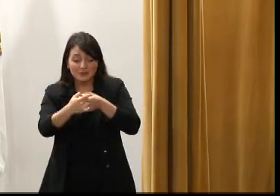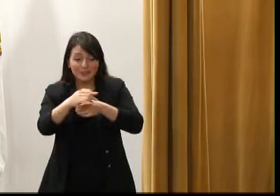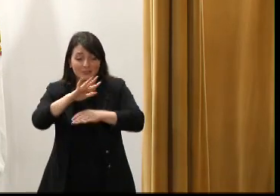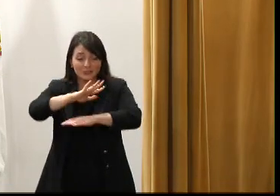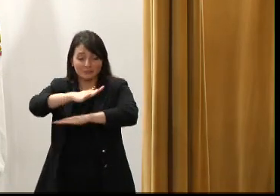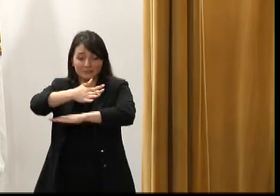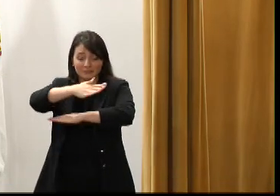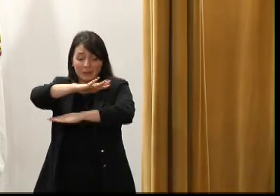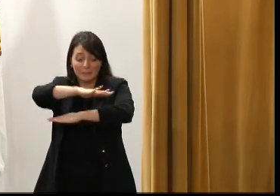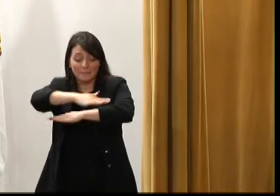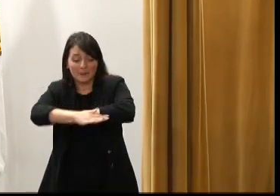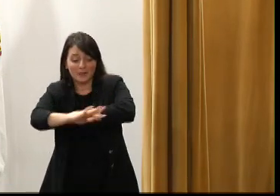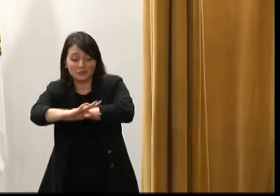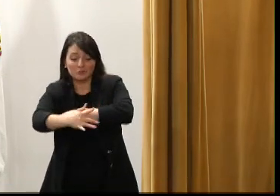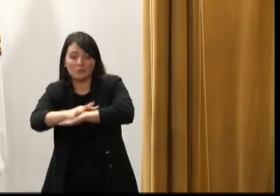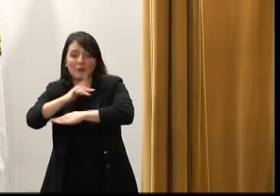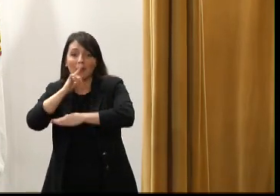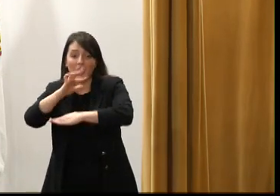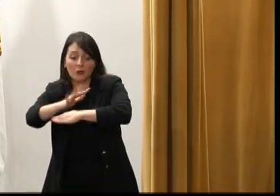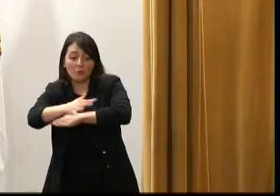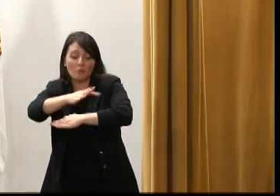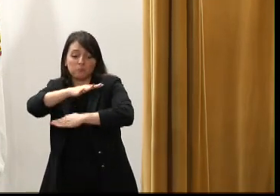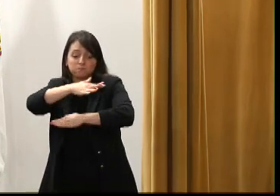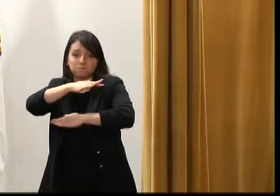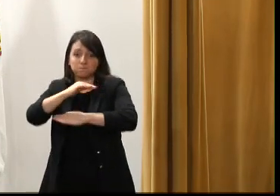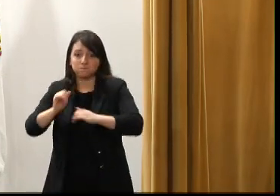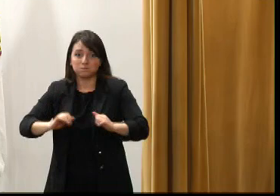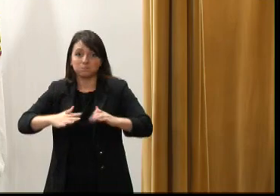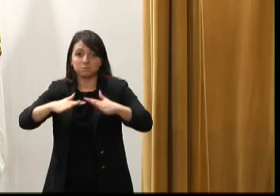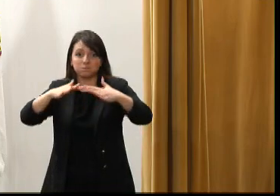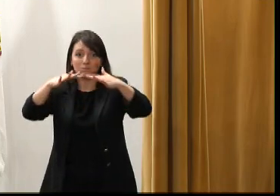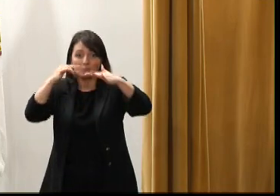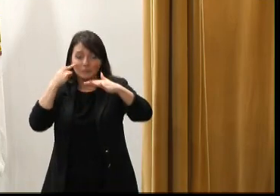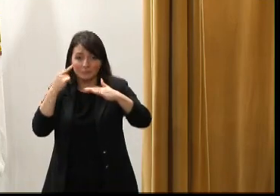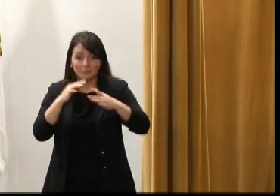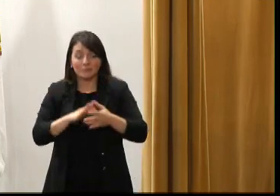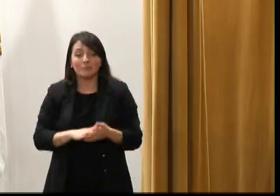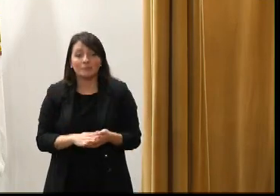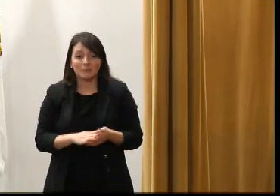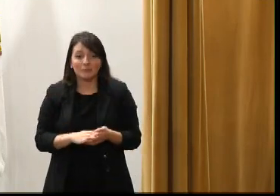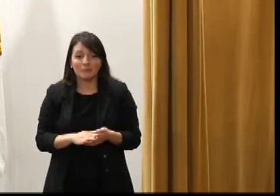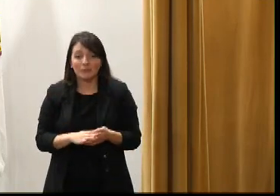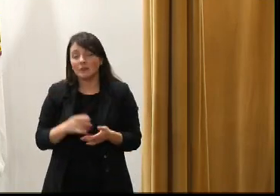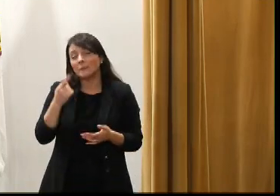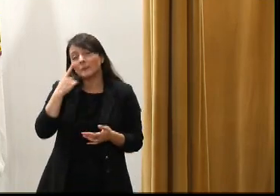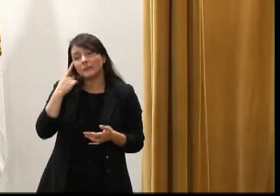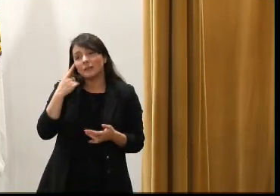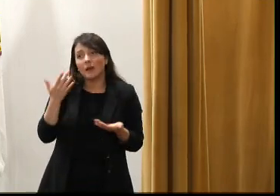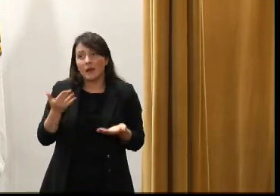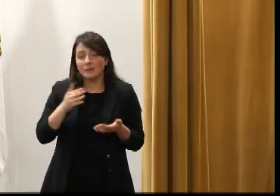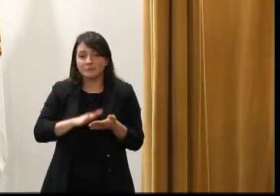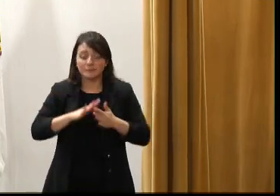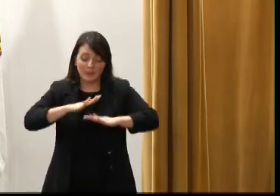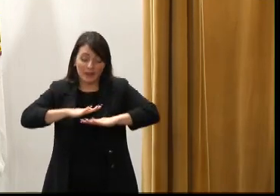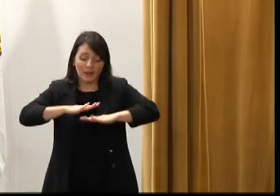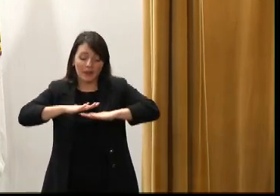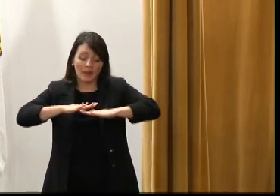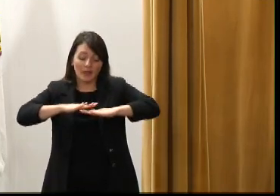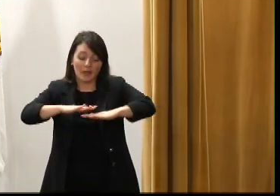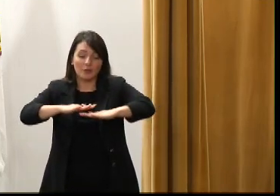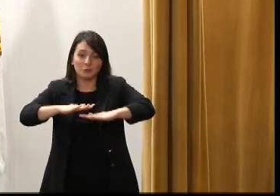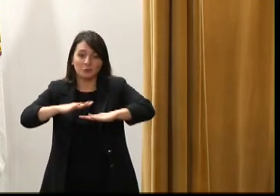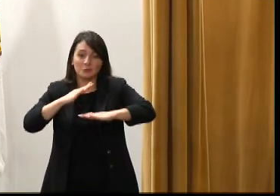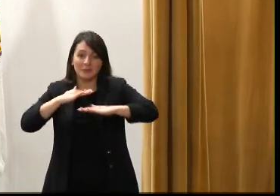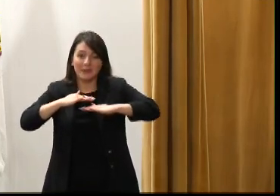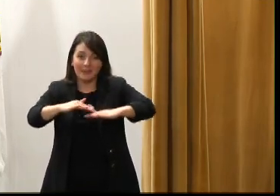inundáveis, né? E que desaguam no Guaíba. Então, essa é a nossa condição. Então, não adianta falar só do que precipita, nós temos que entender